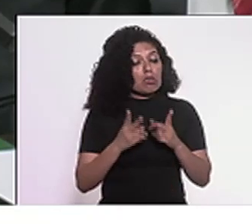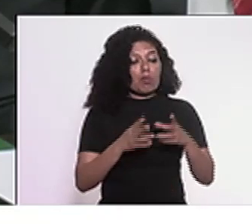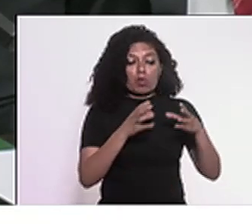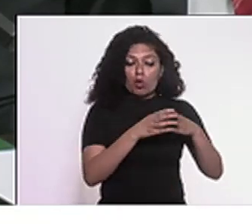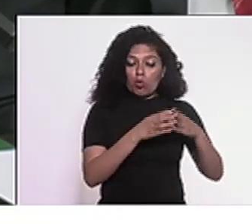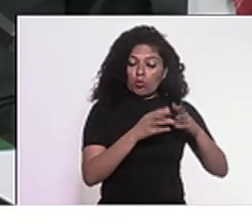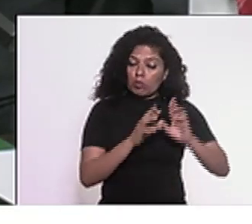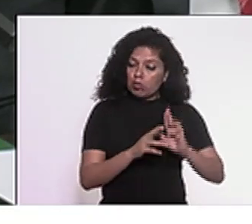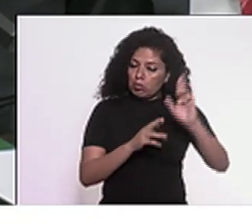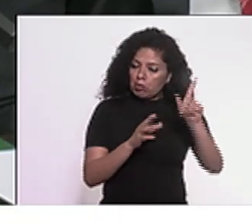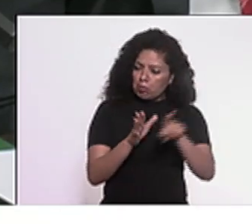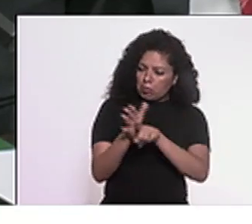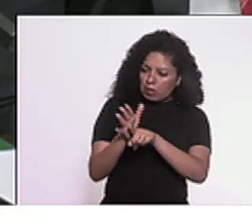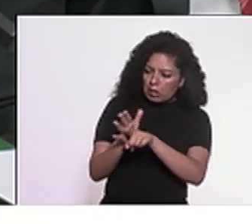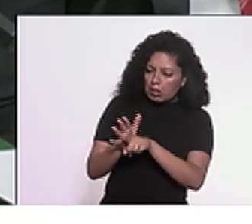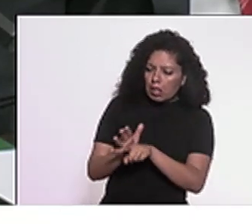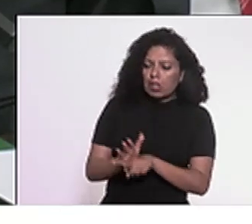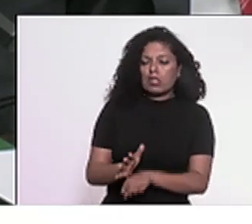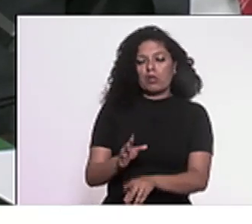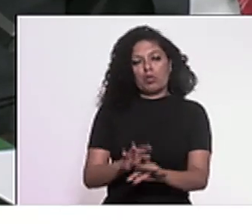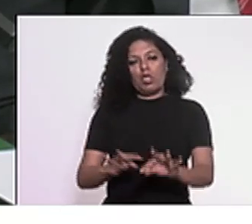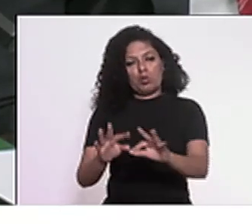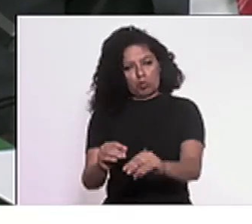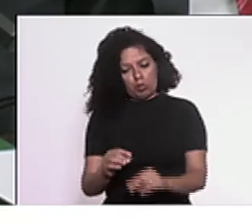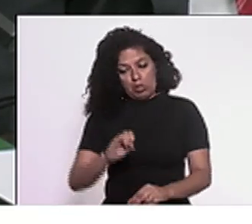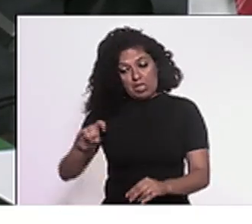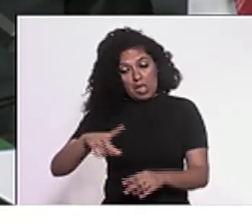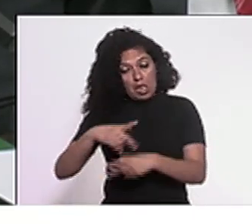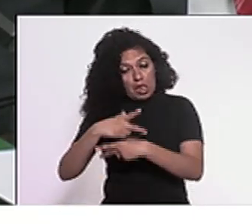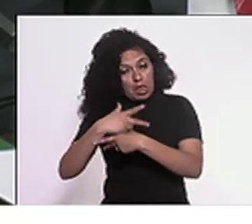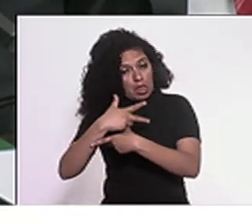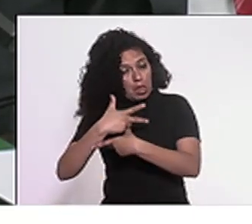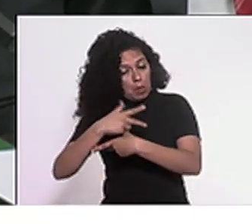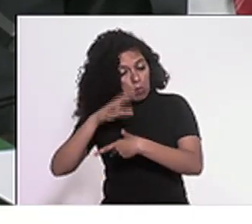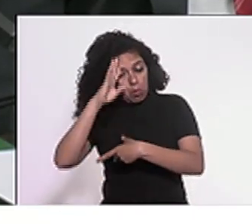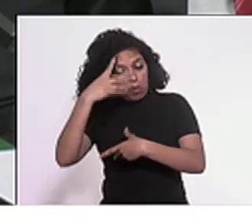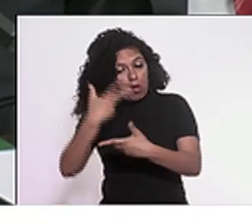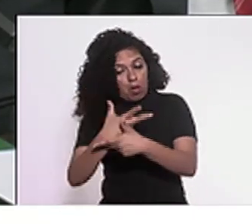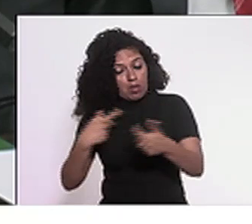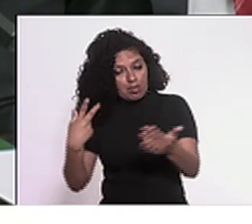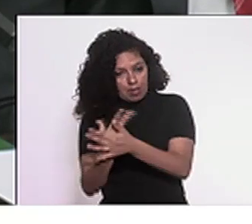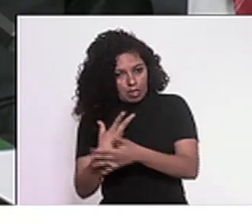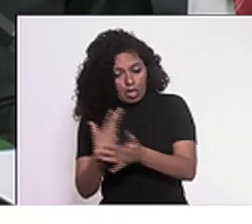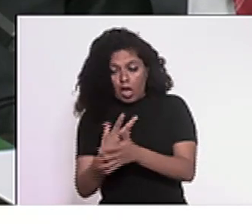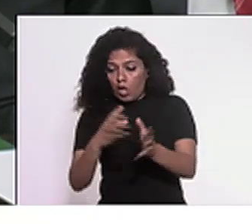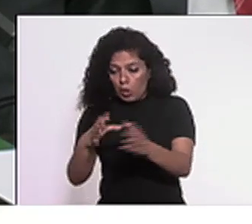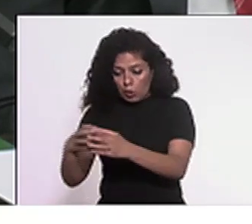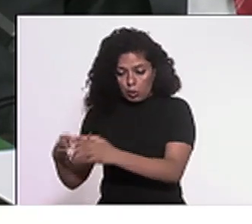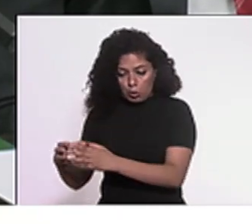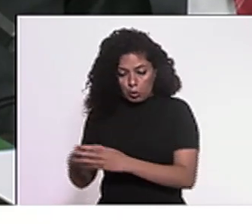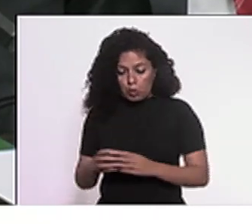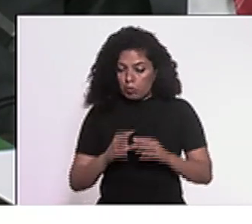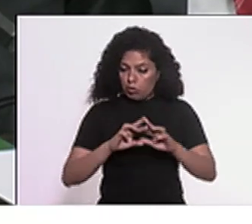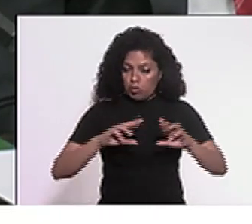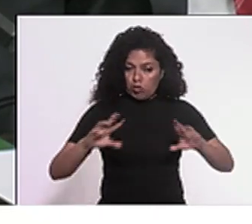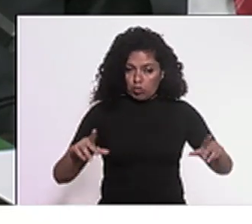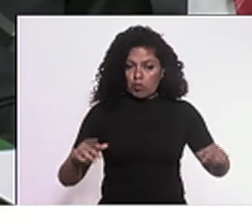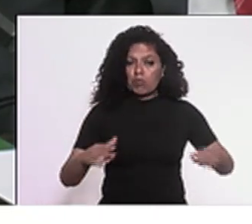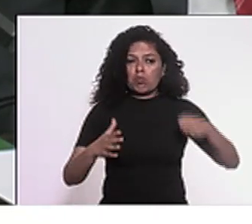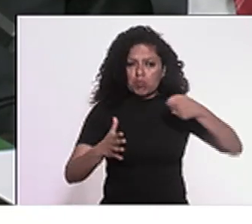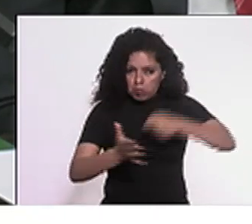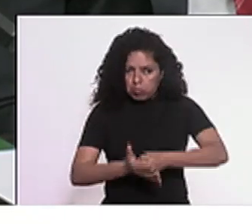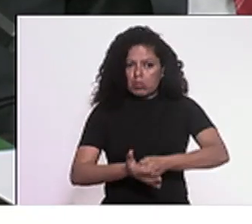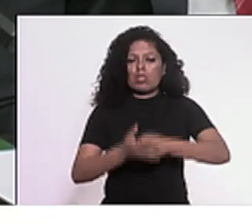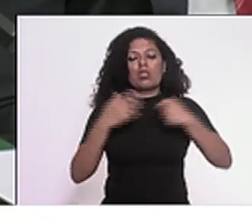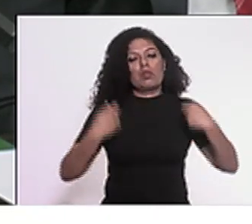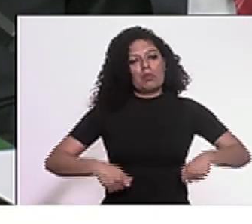e serão responsabilizados como a legislação determina e prevê, dentro de um Estado